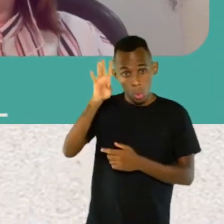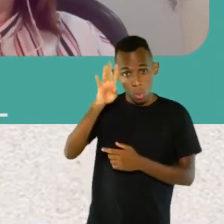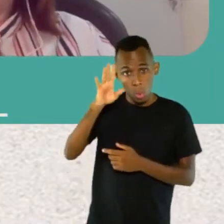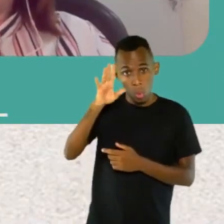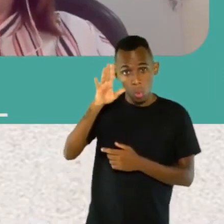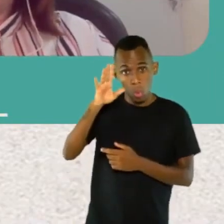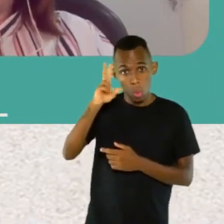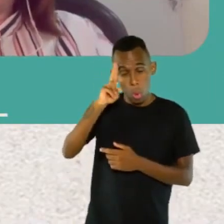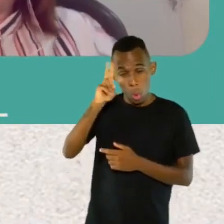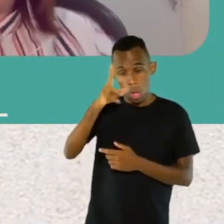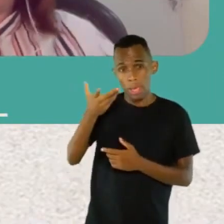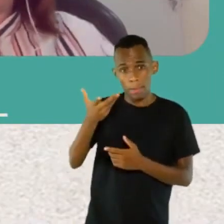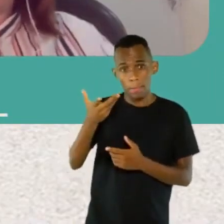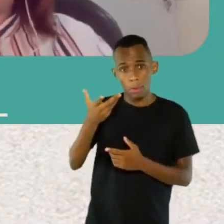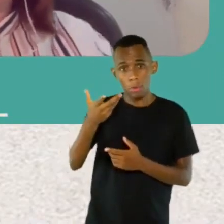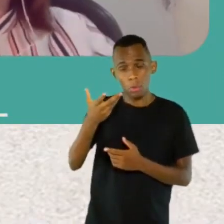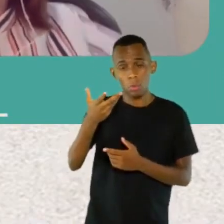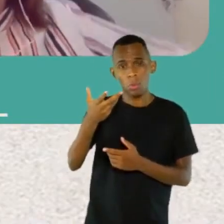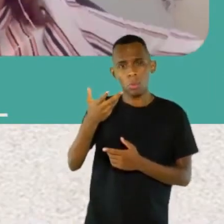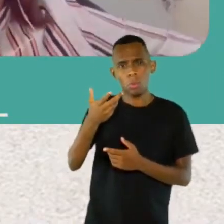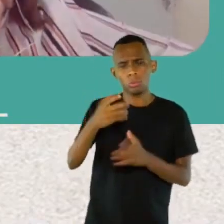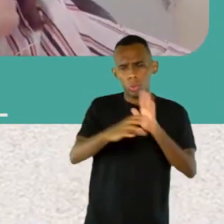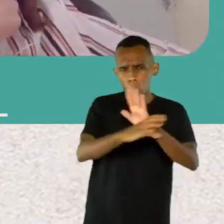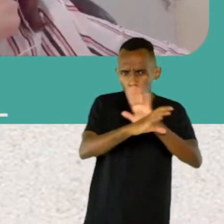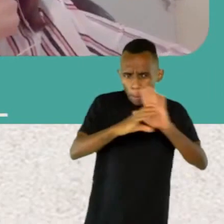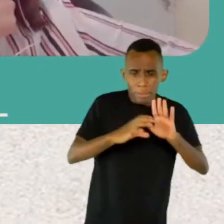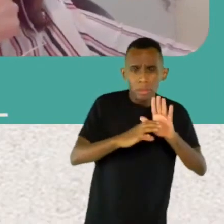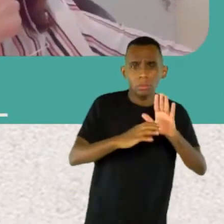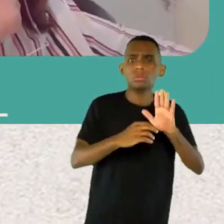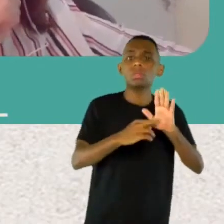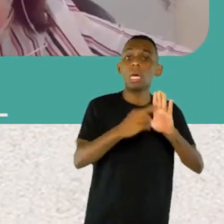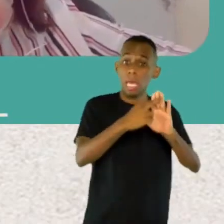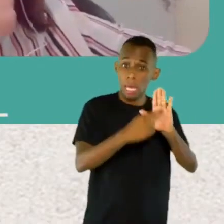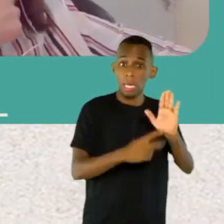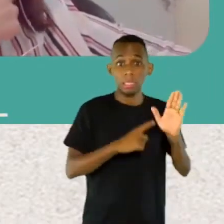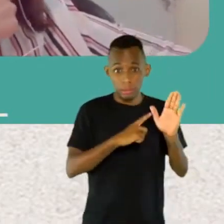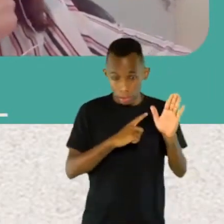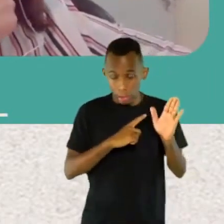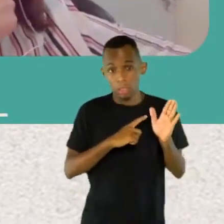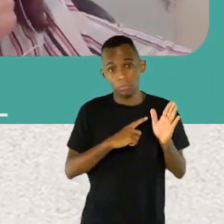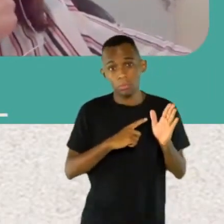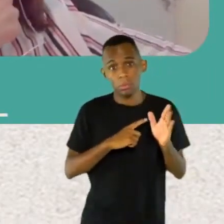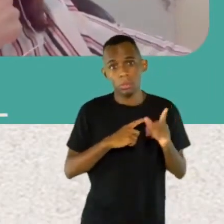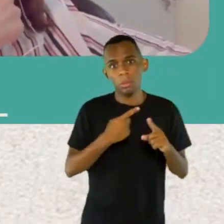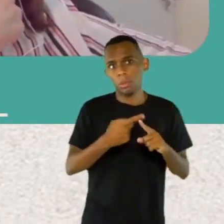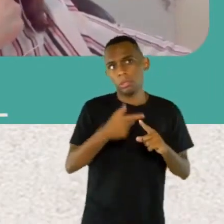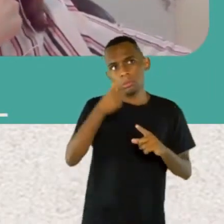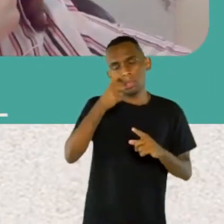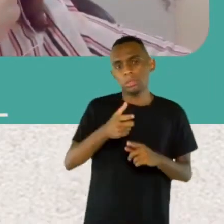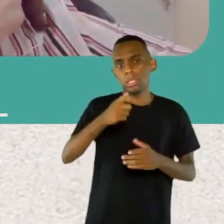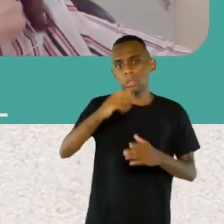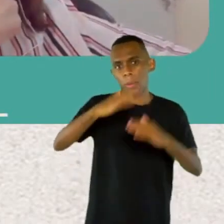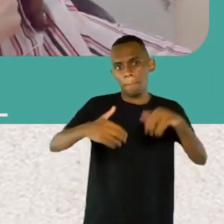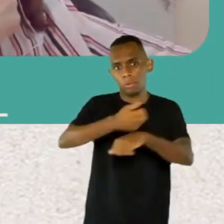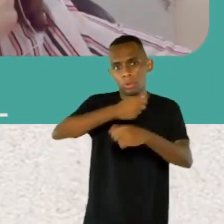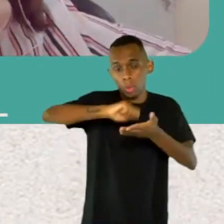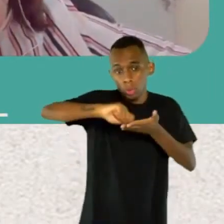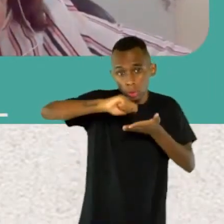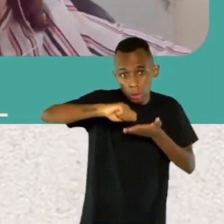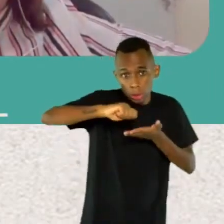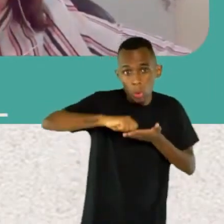os capítulos obrigam, porque é interessante também que o escritor, em certa medida,